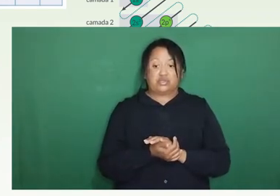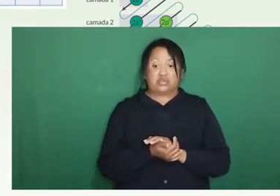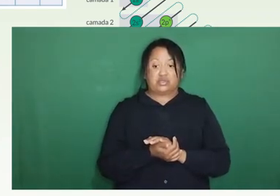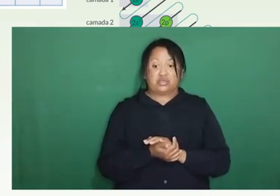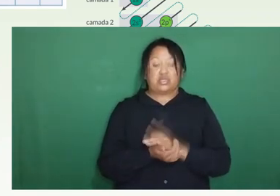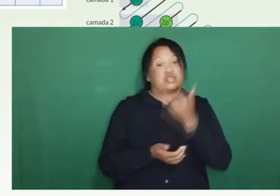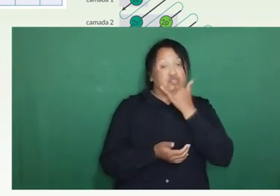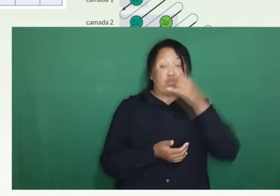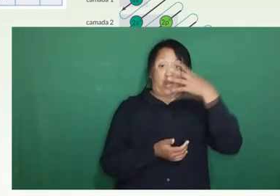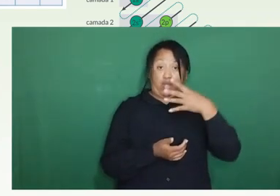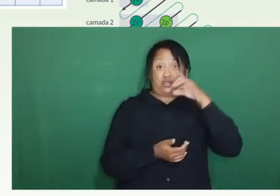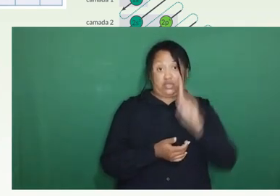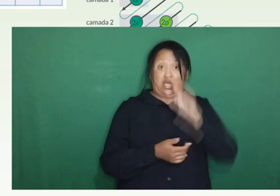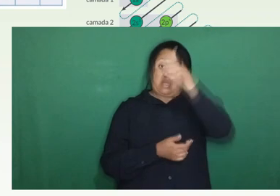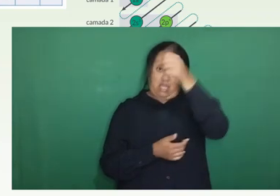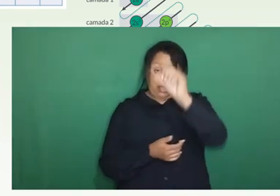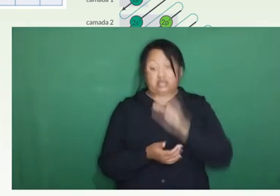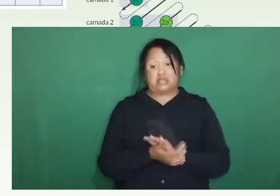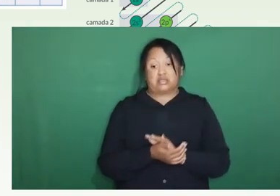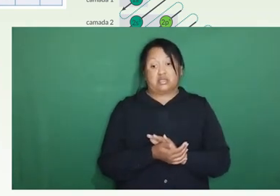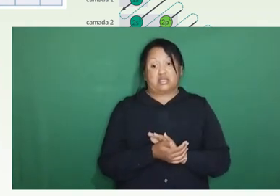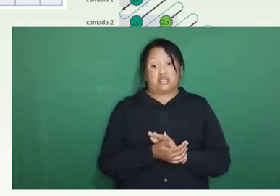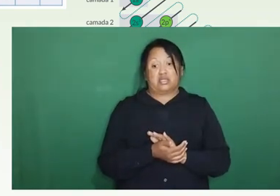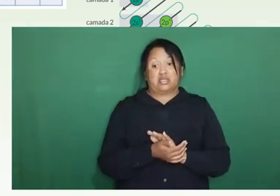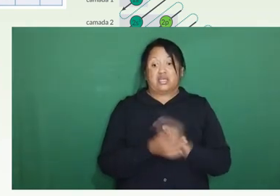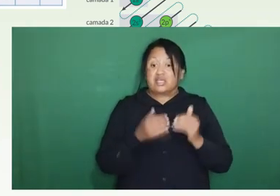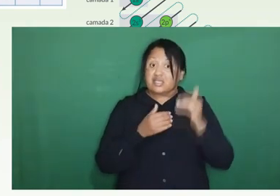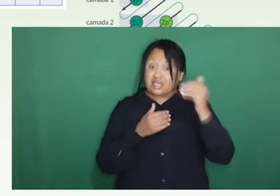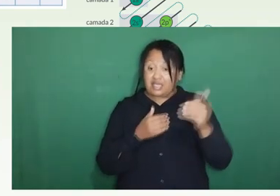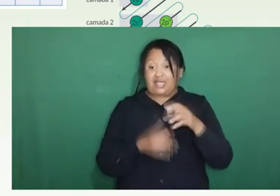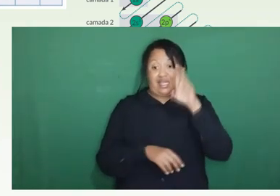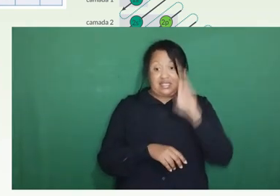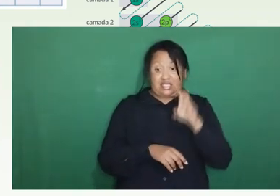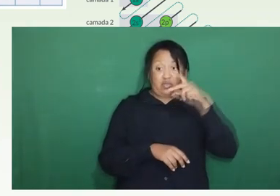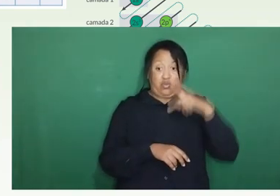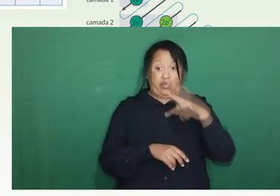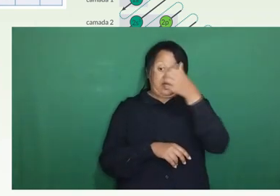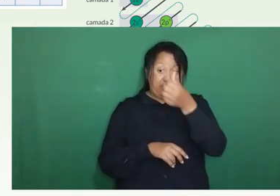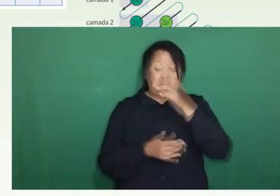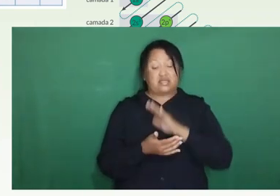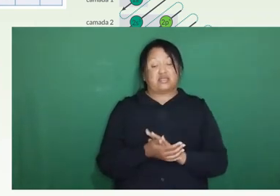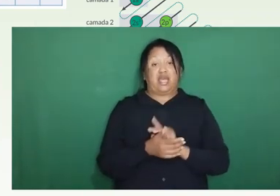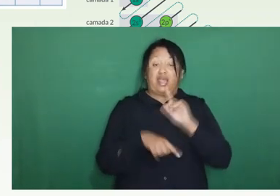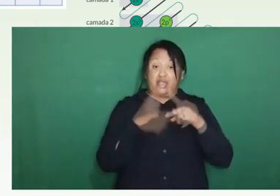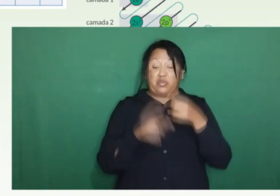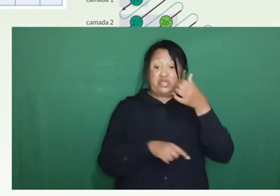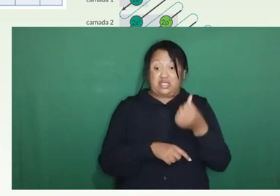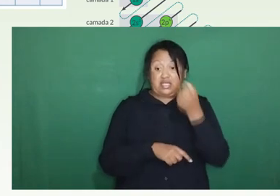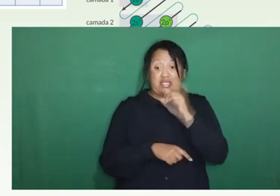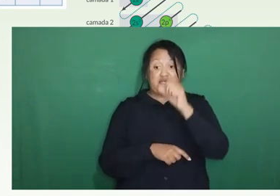10 novamente tá mostrado aqui em seguida cinco p6 depois